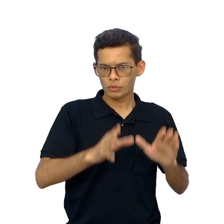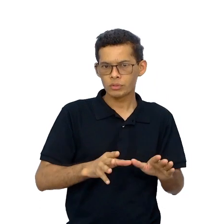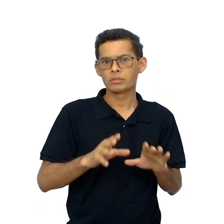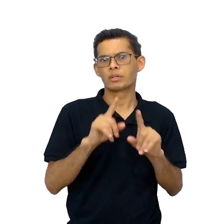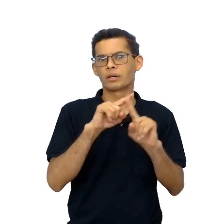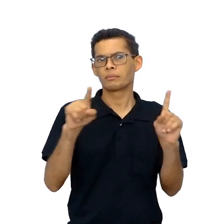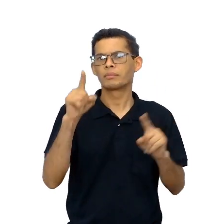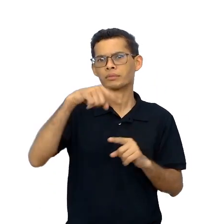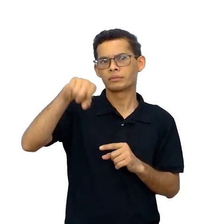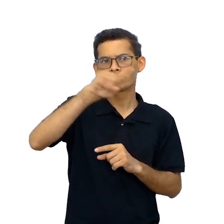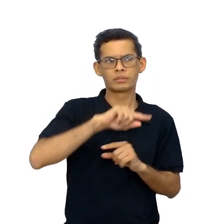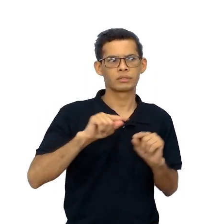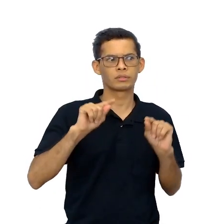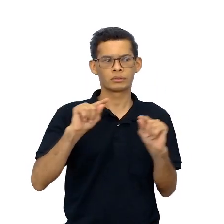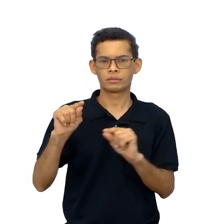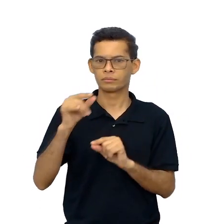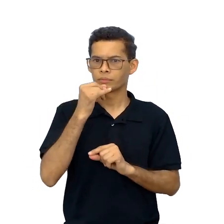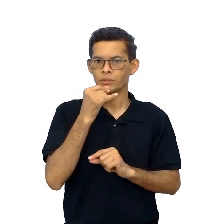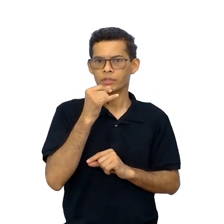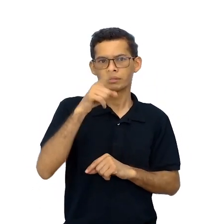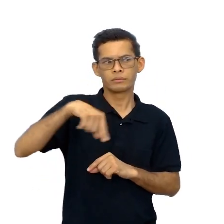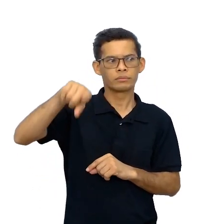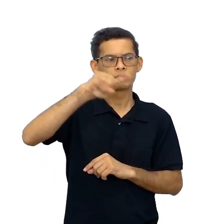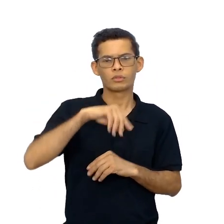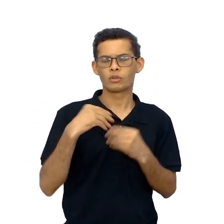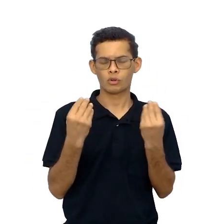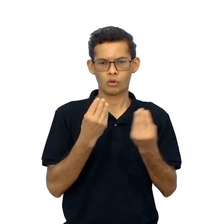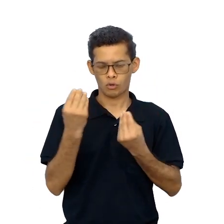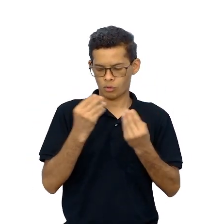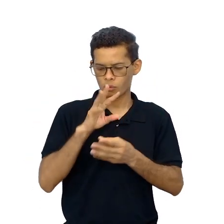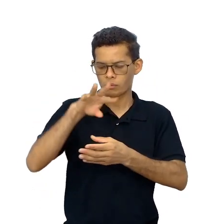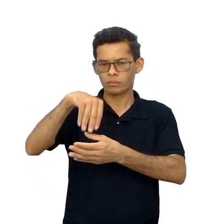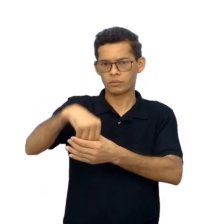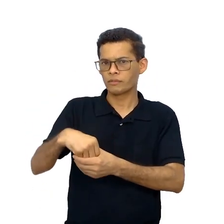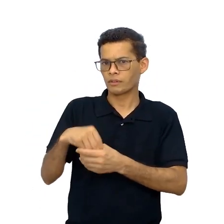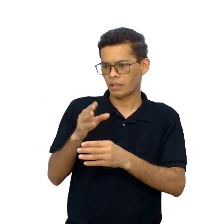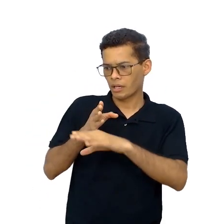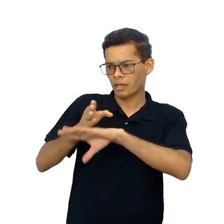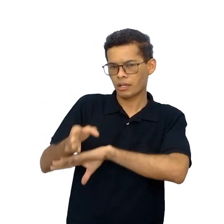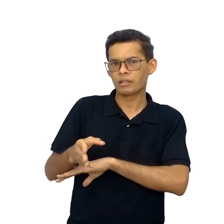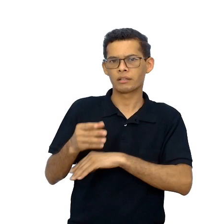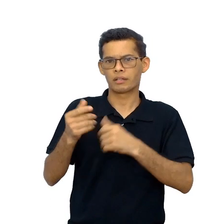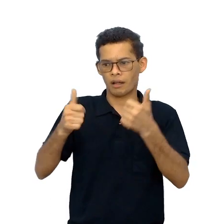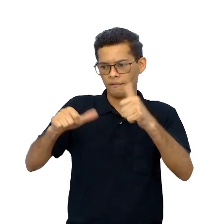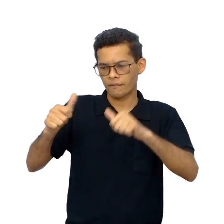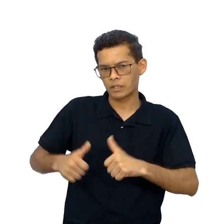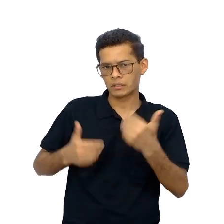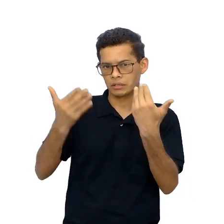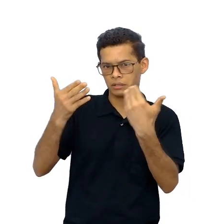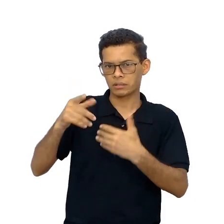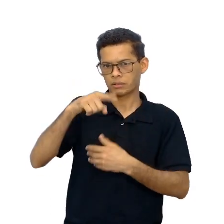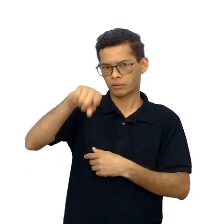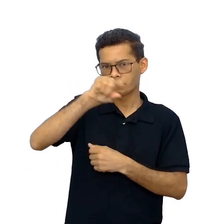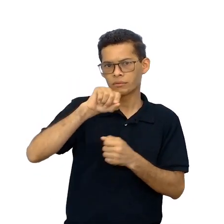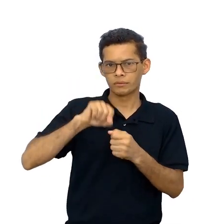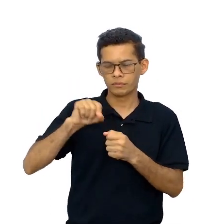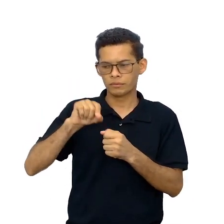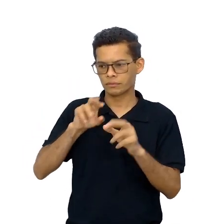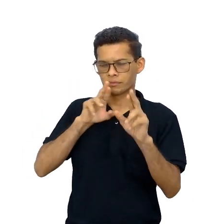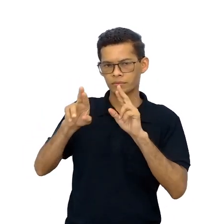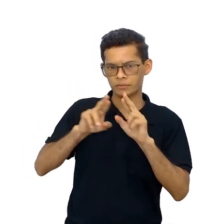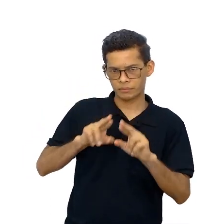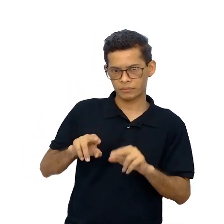os estudantes puderam acessar a plataforma do CAED e fazer as avaliações. e vocês também, nós estamos imersos aí, né,